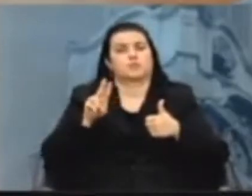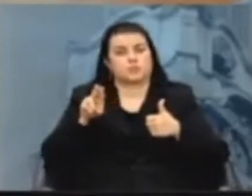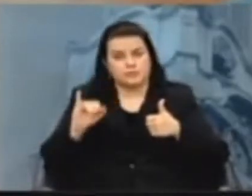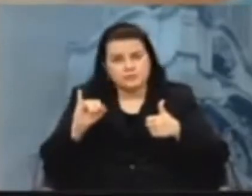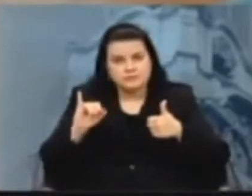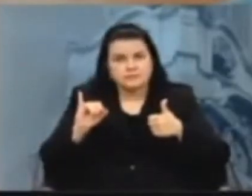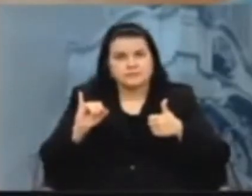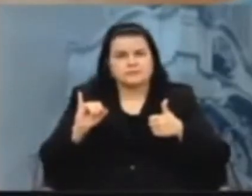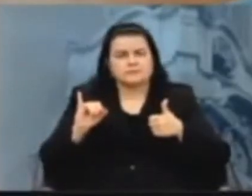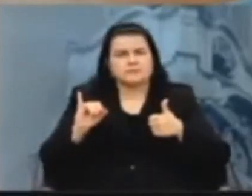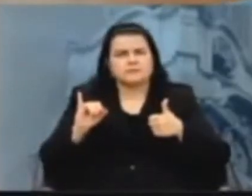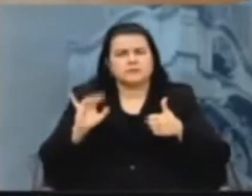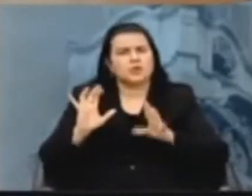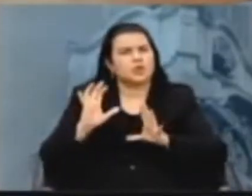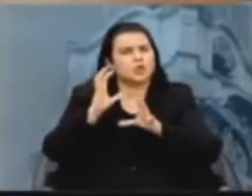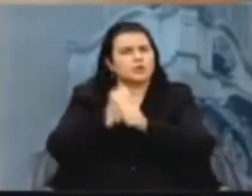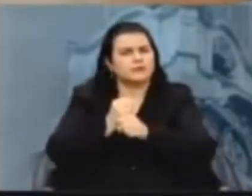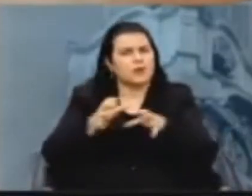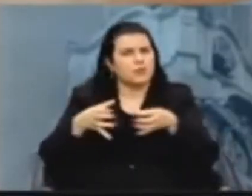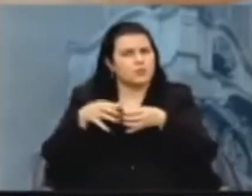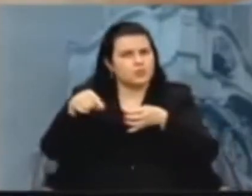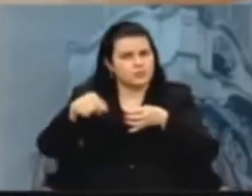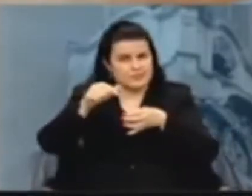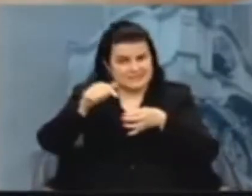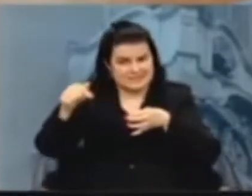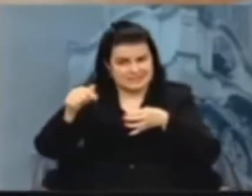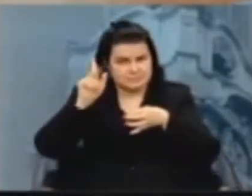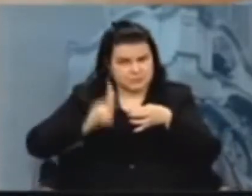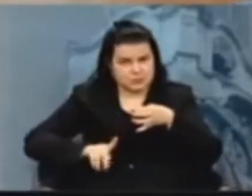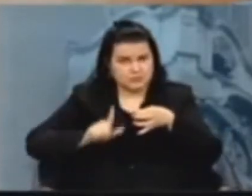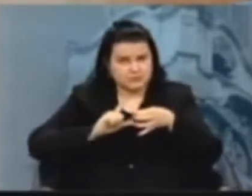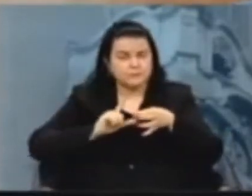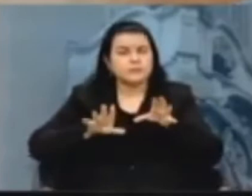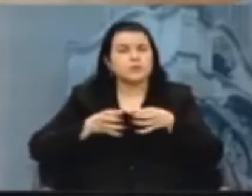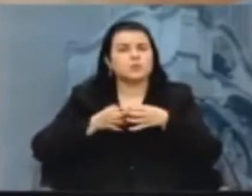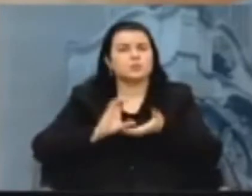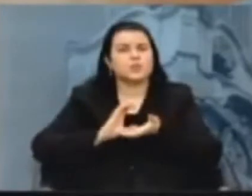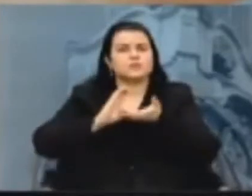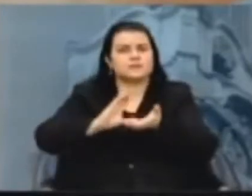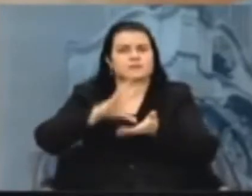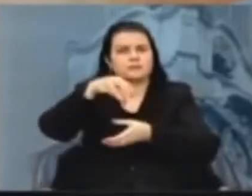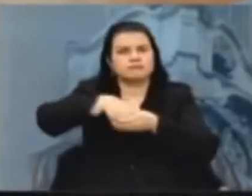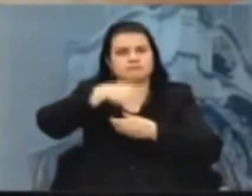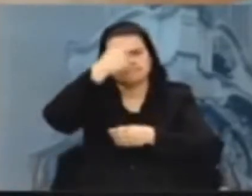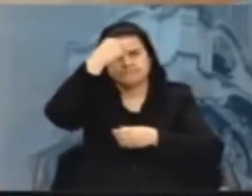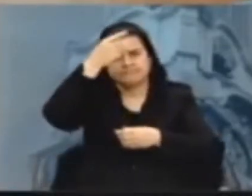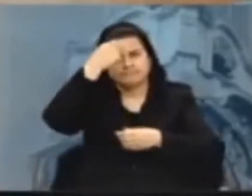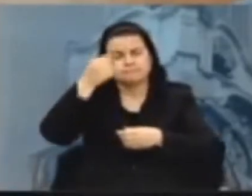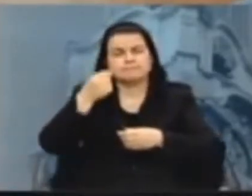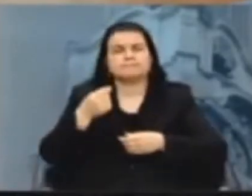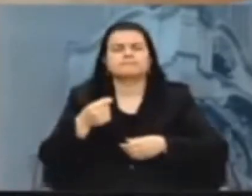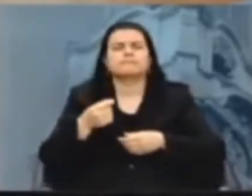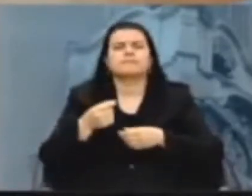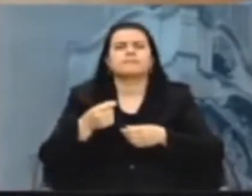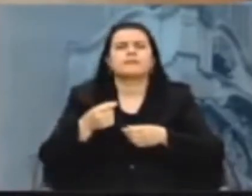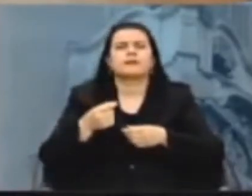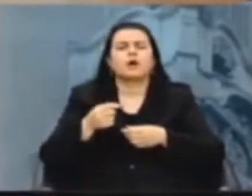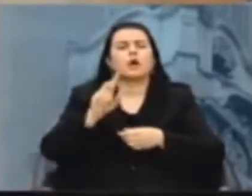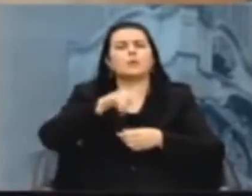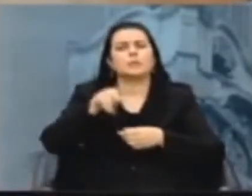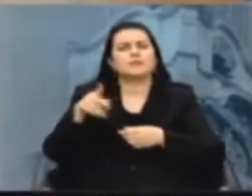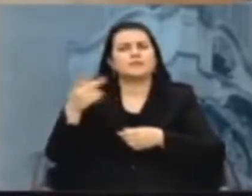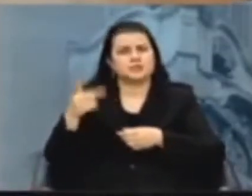total de 77 membros, o Conselho Universitário, o professor Opperman obteve 45